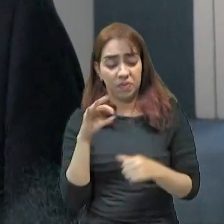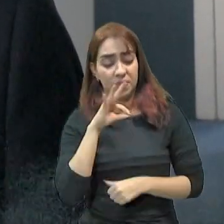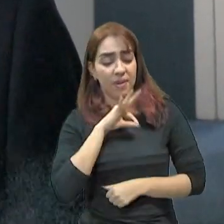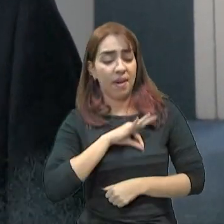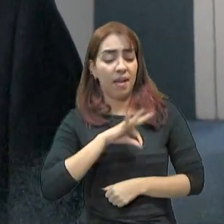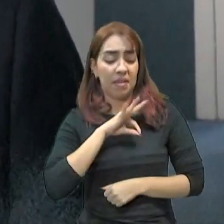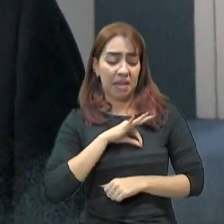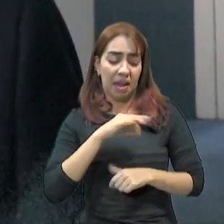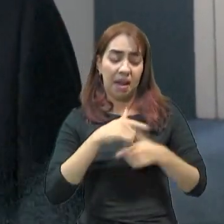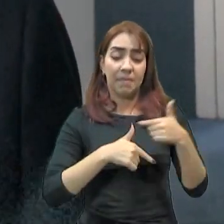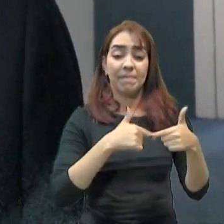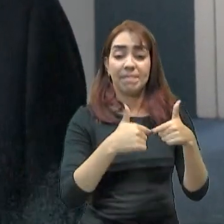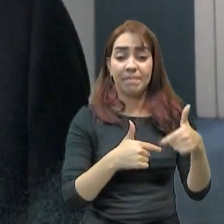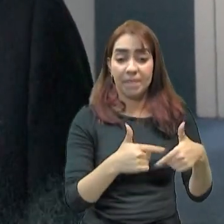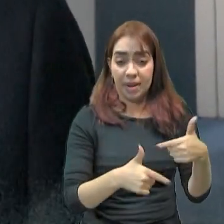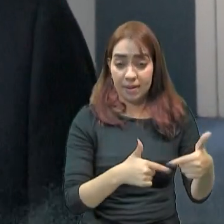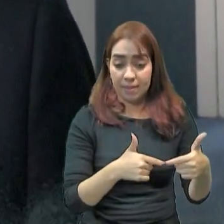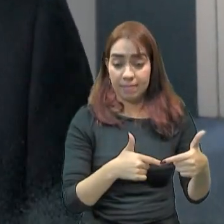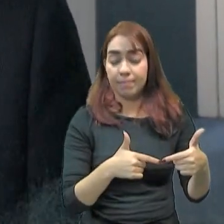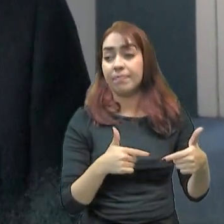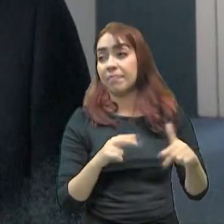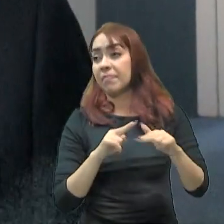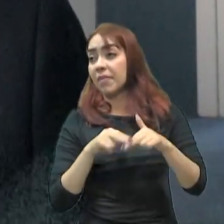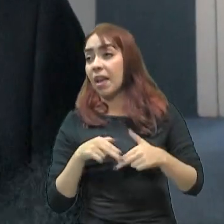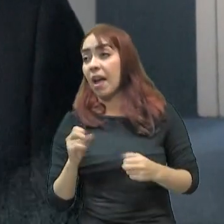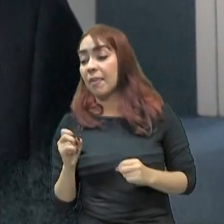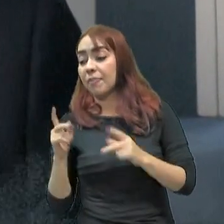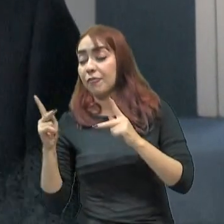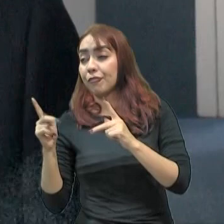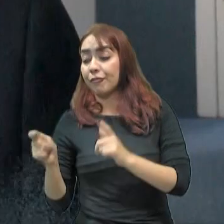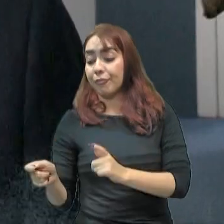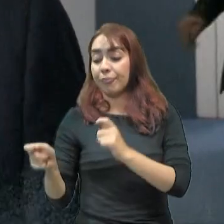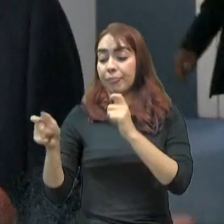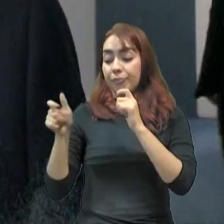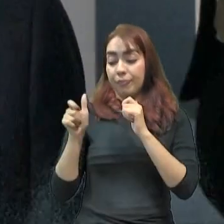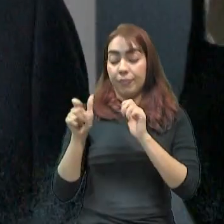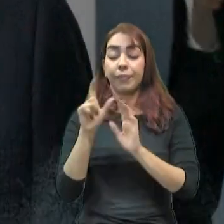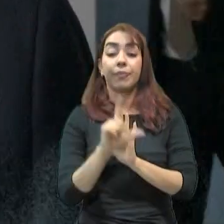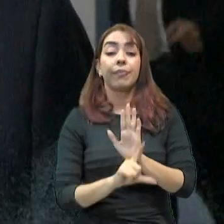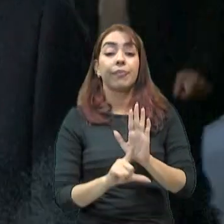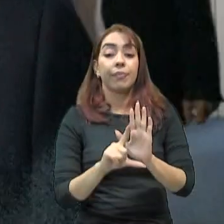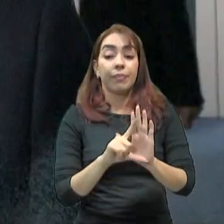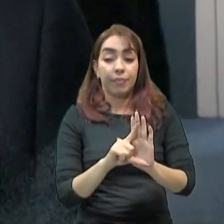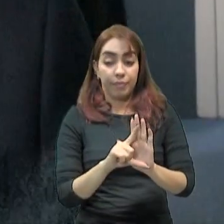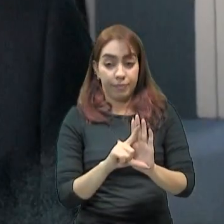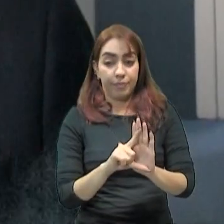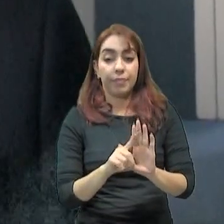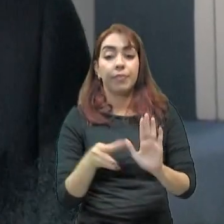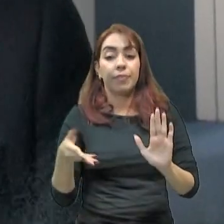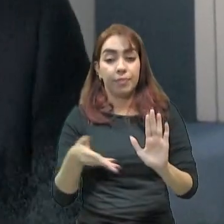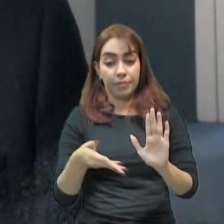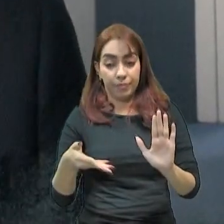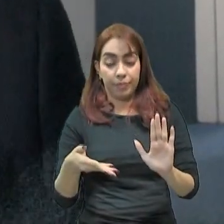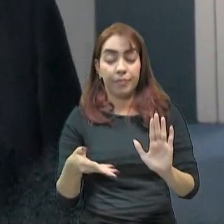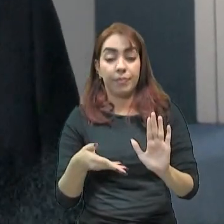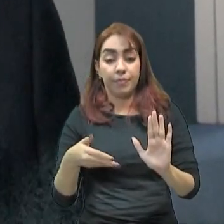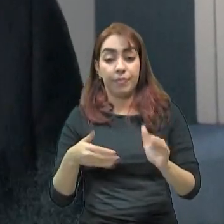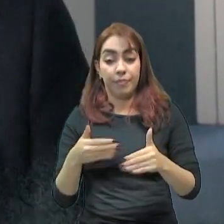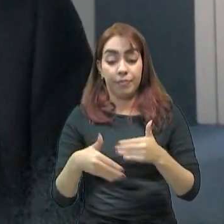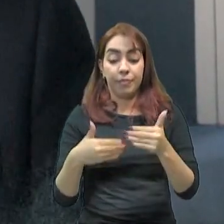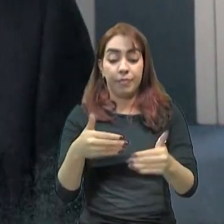força de trabalho e a Lei prevê o que nós aprovamos agora é que essas pessoas poderão estar